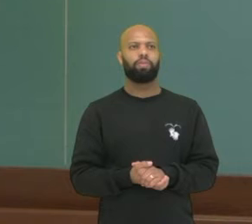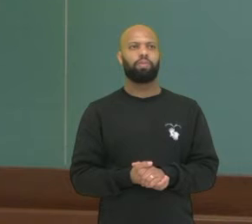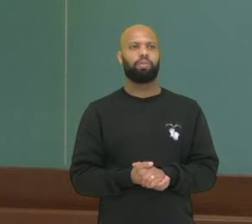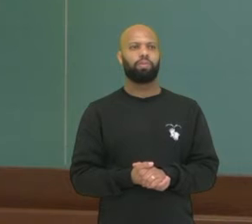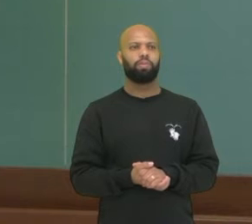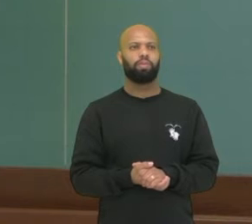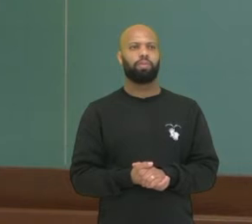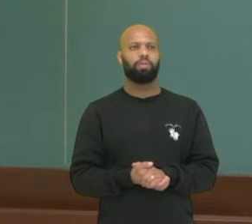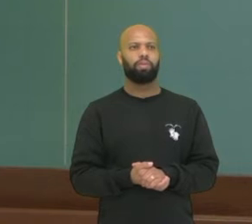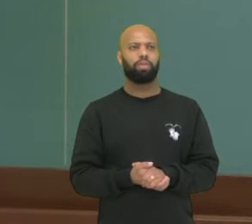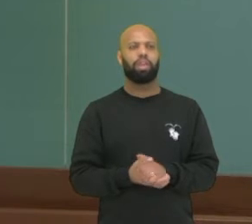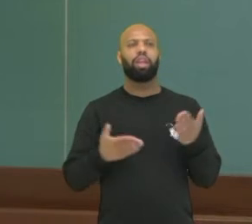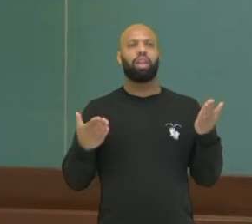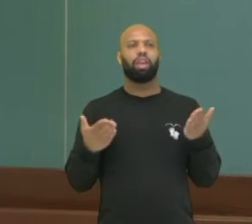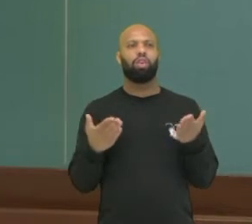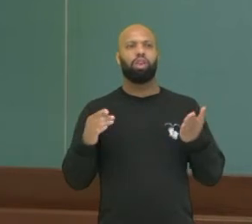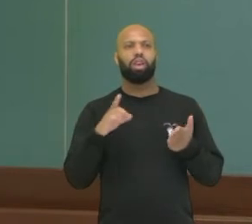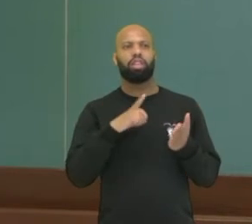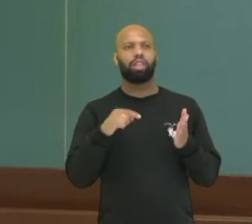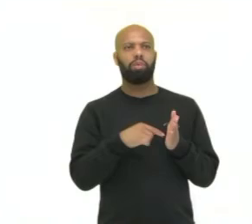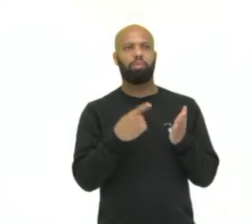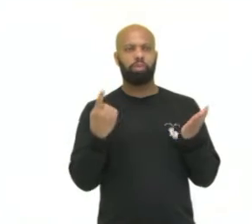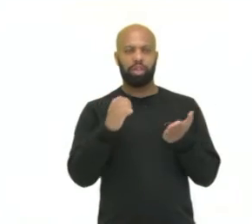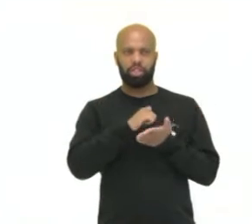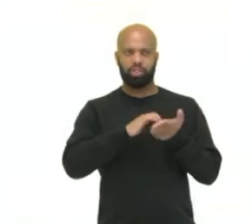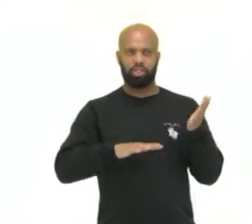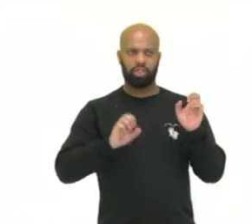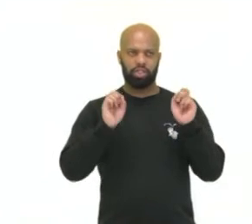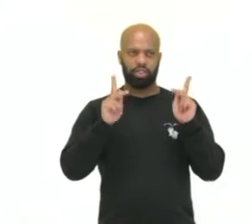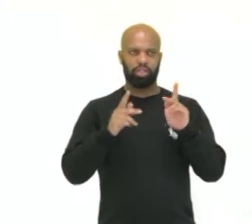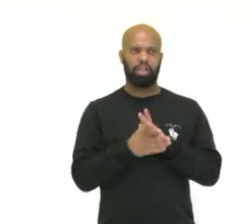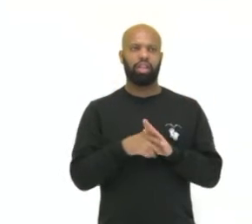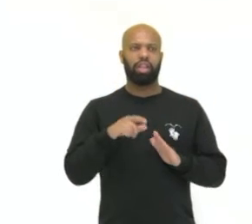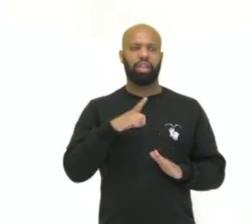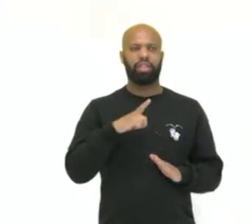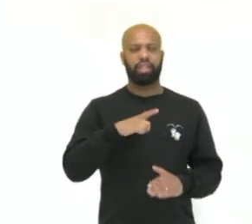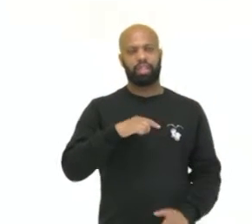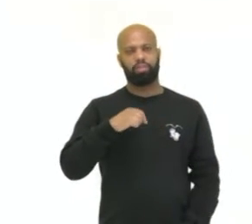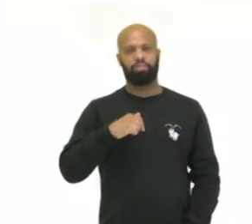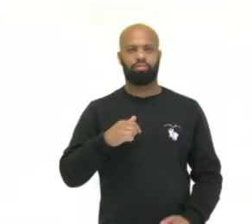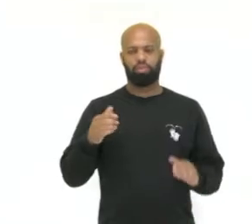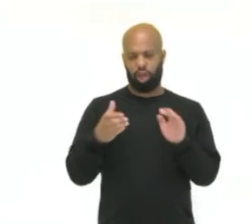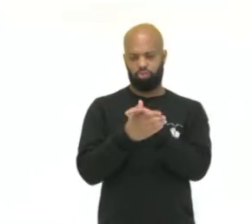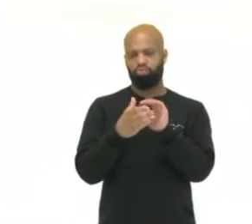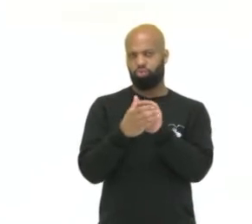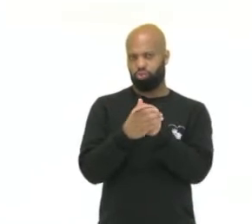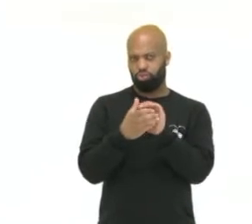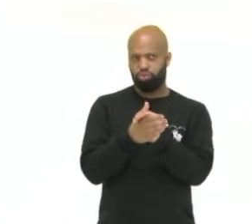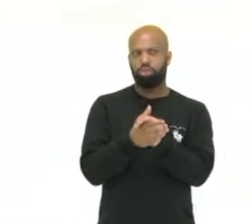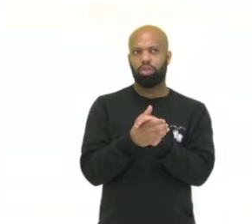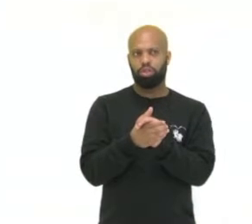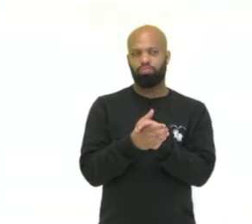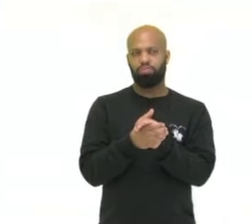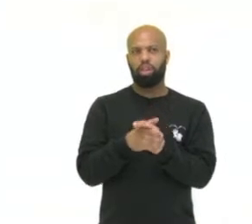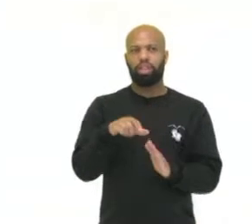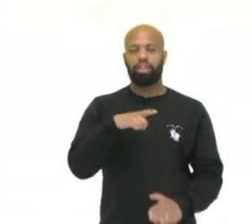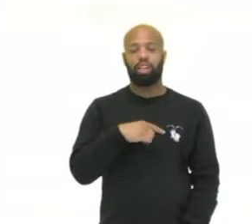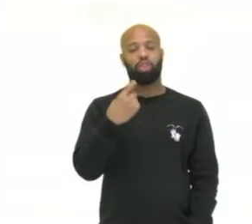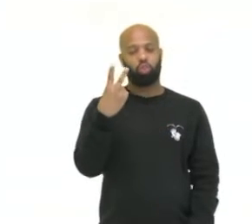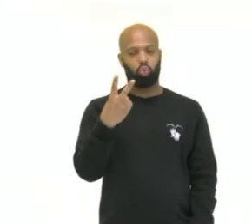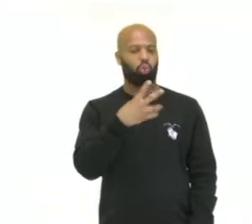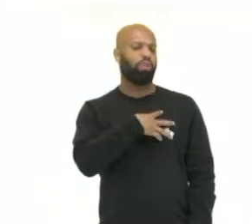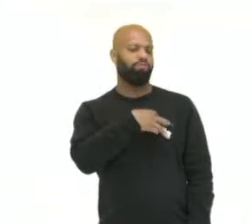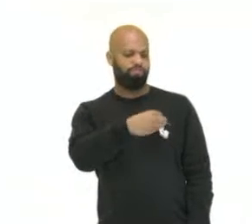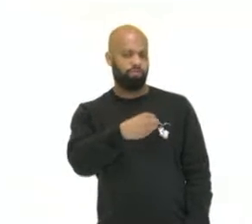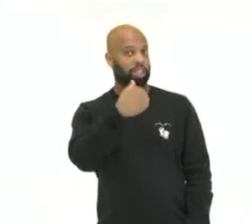Então, vamos à nossa primeira atividade. Um casal possui 2 filhas